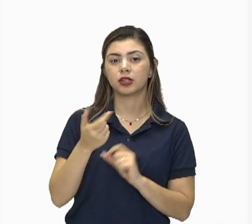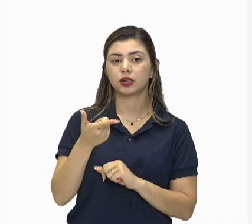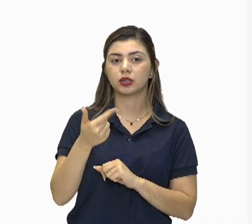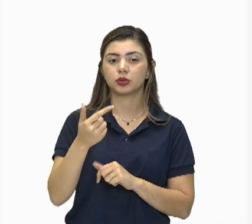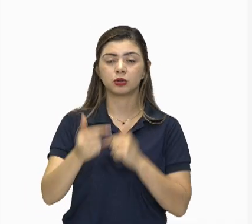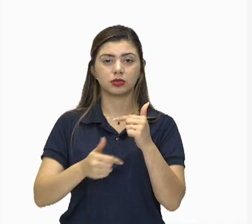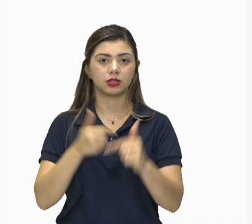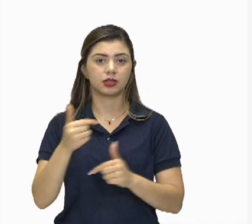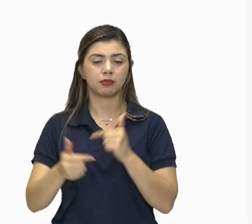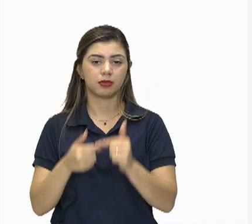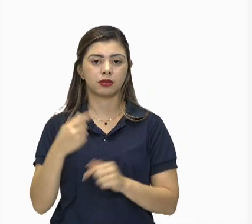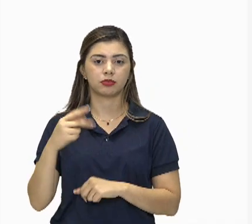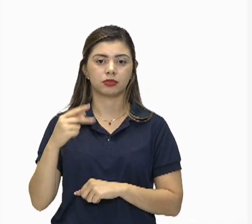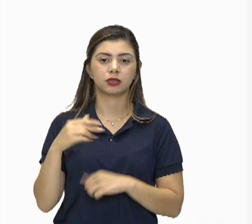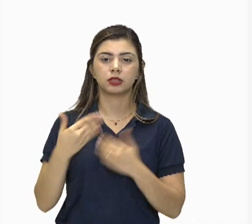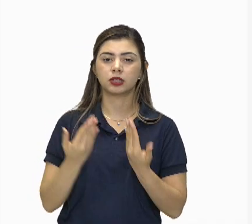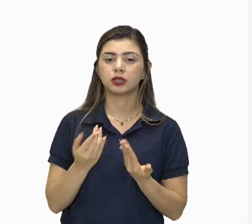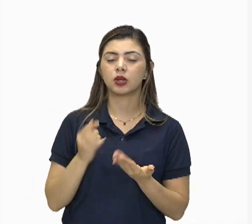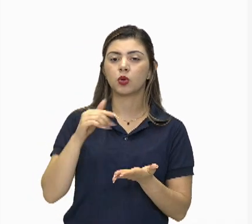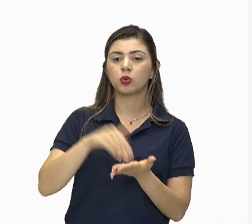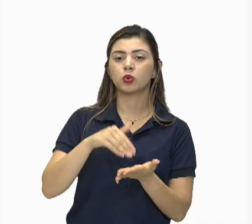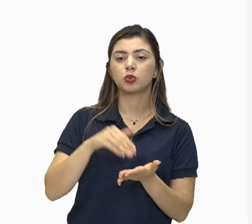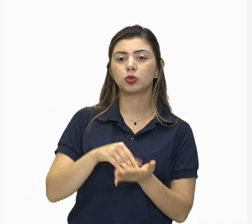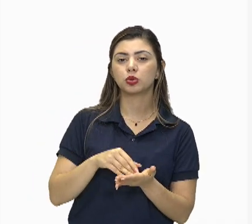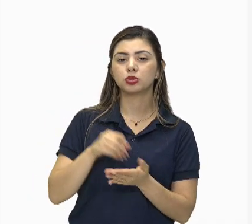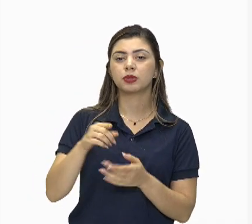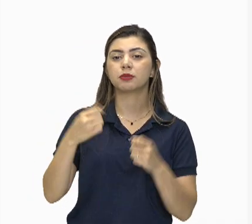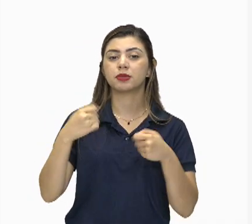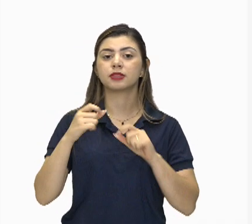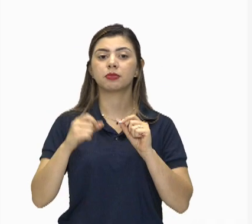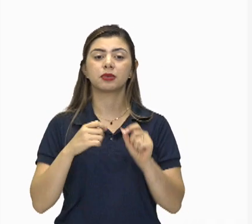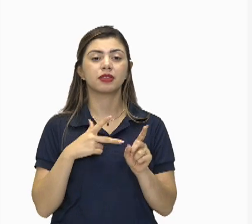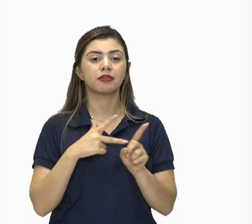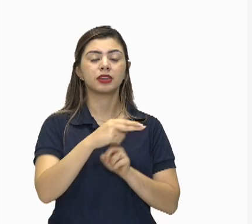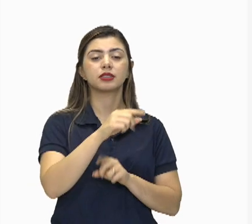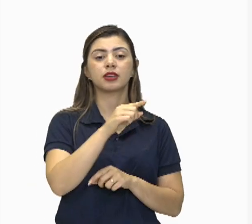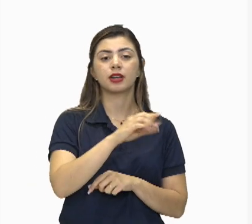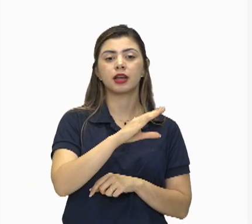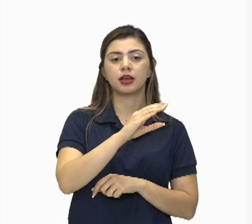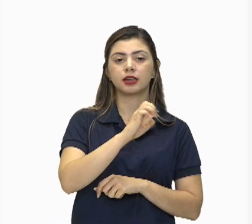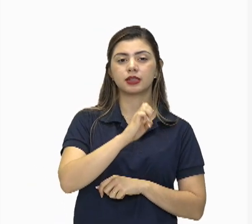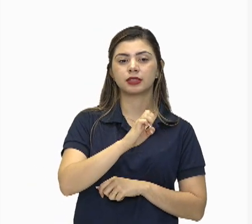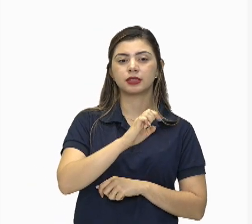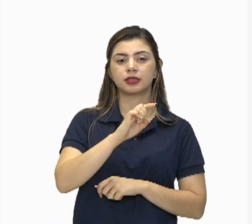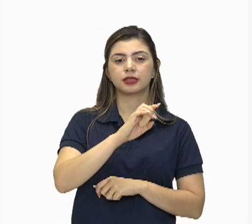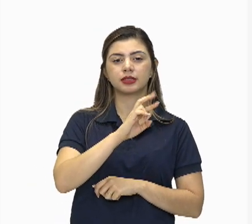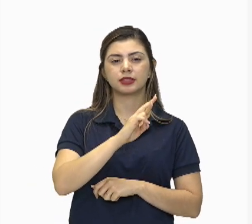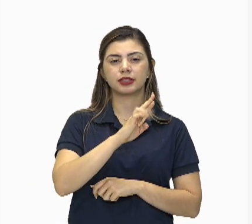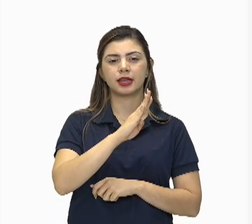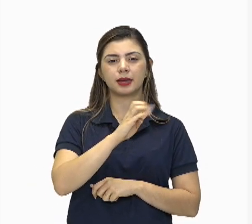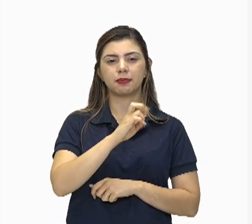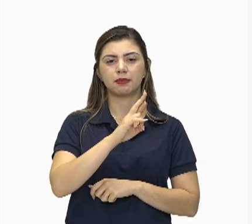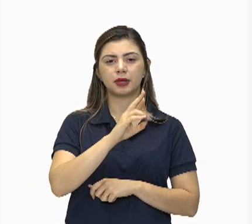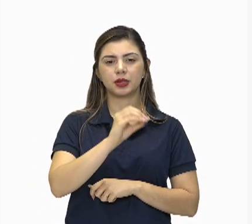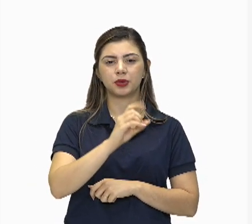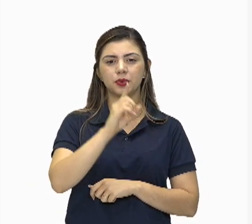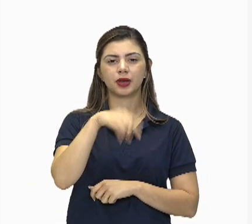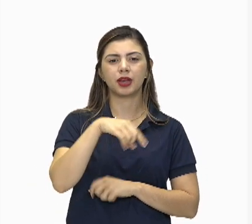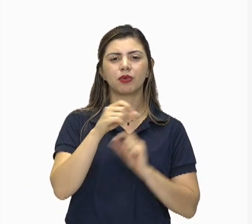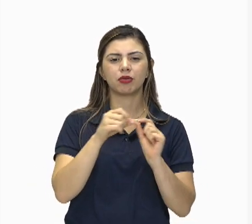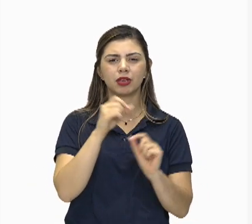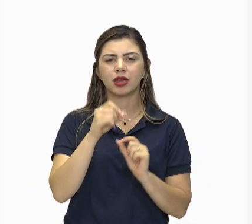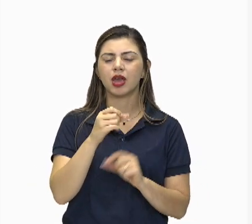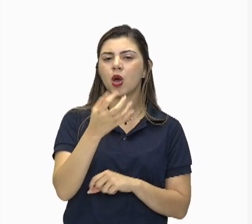O último deles é derrotar Cérbero, o cão de 3 cabeças que habita o Hades.